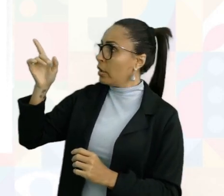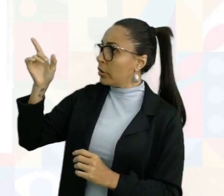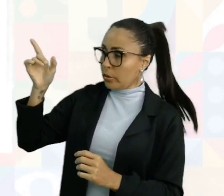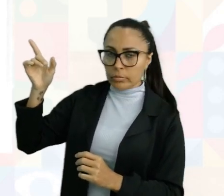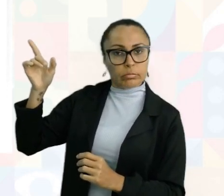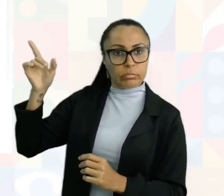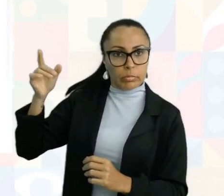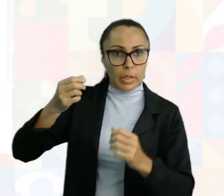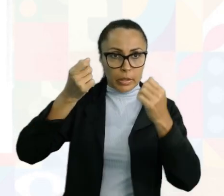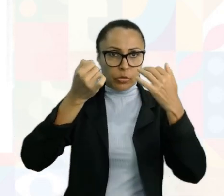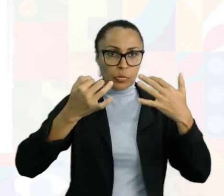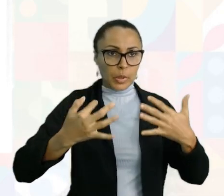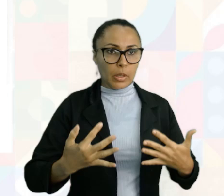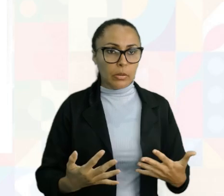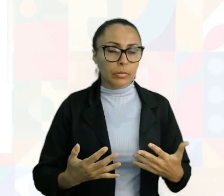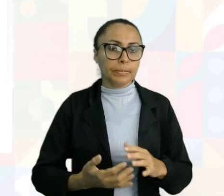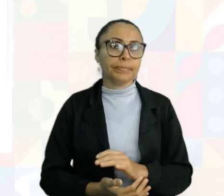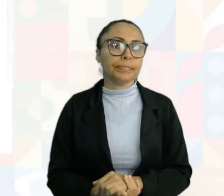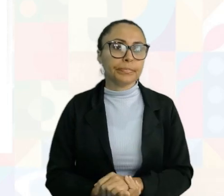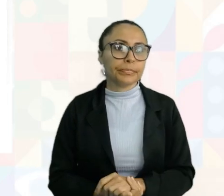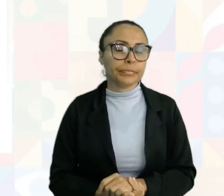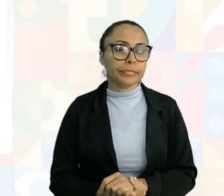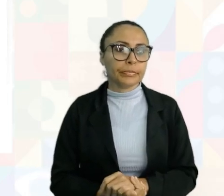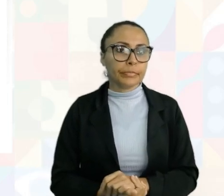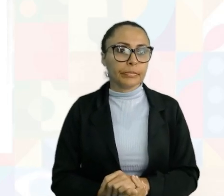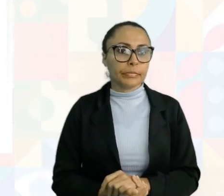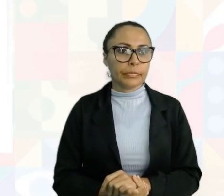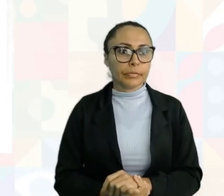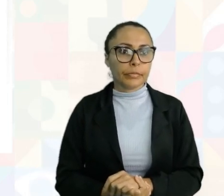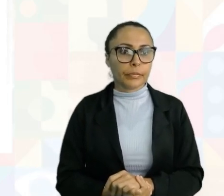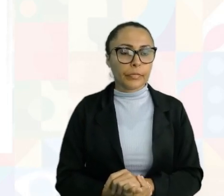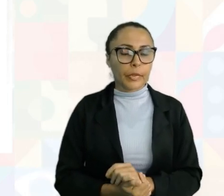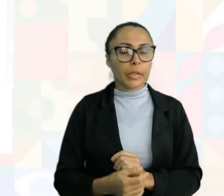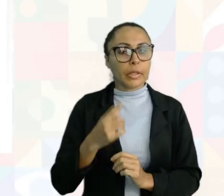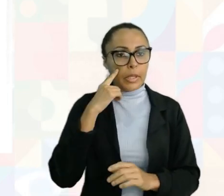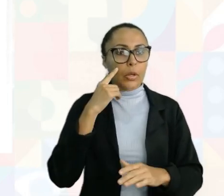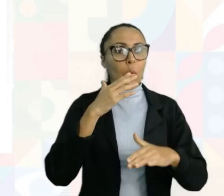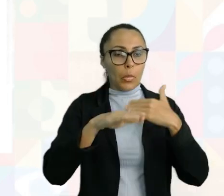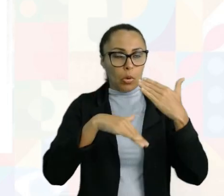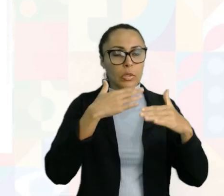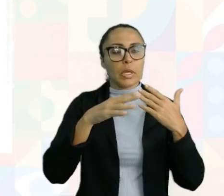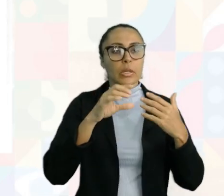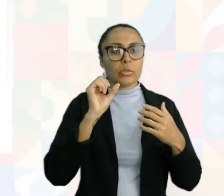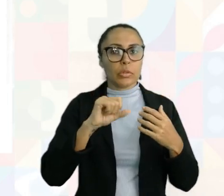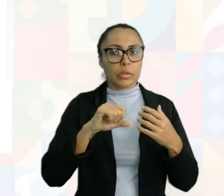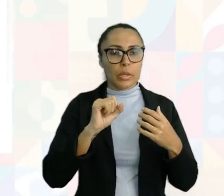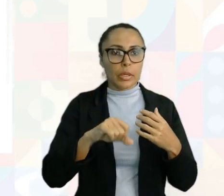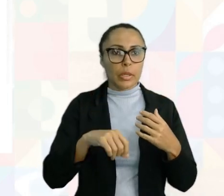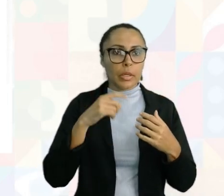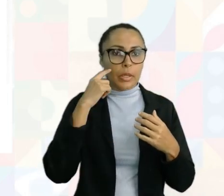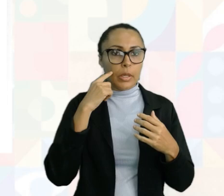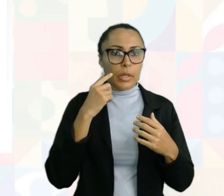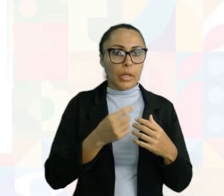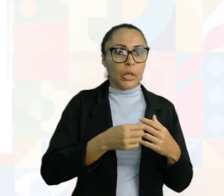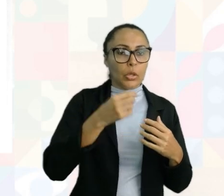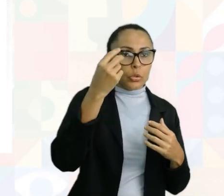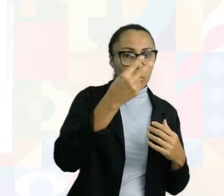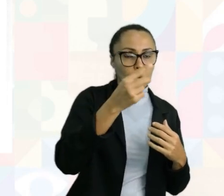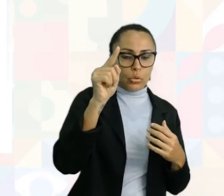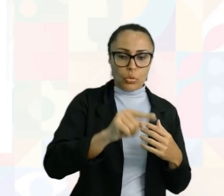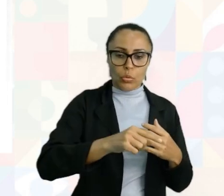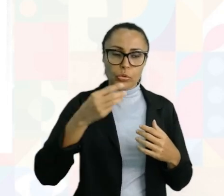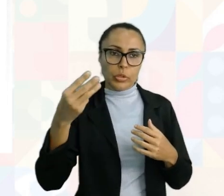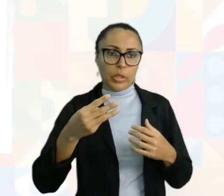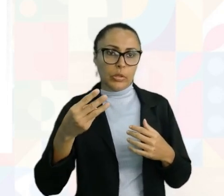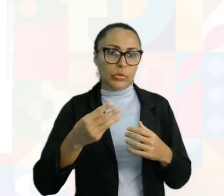graus, onde a gente tem um processo redutivo, né, de 2/3, meio e